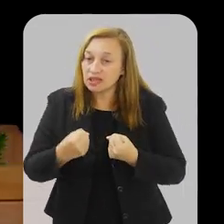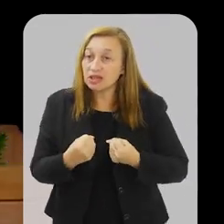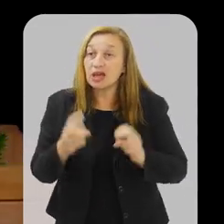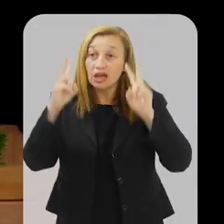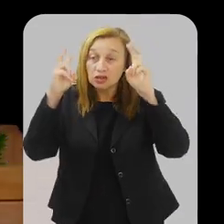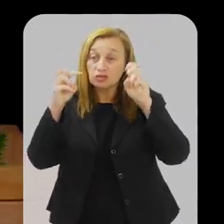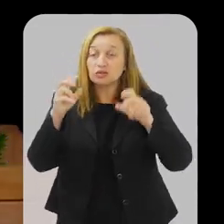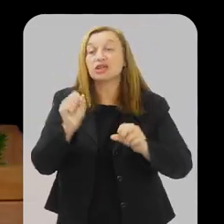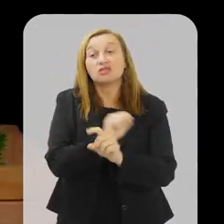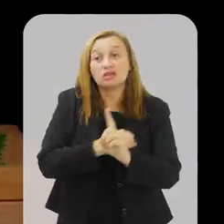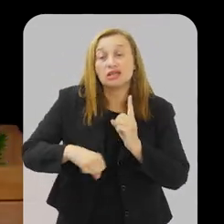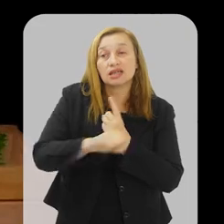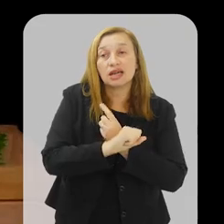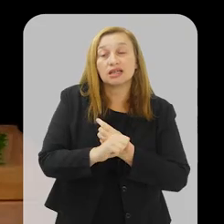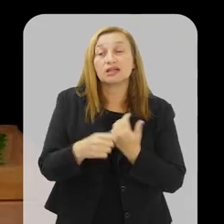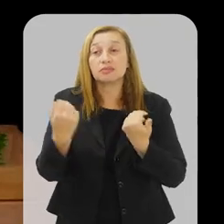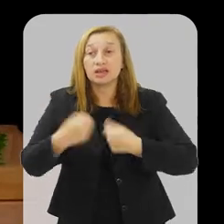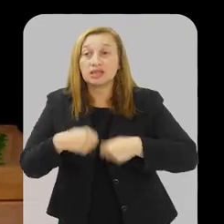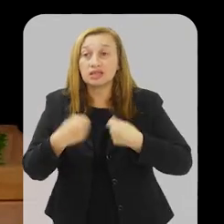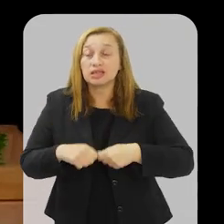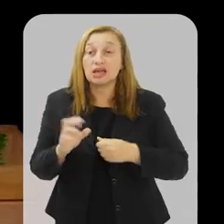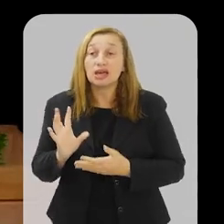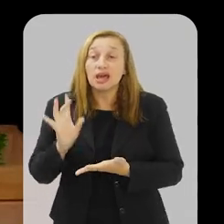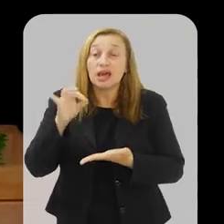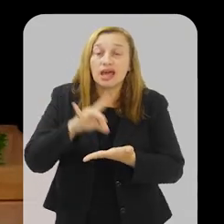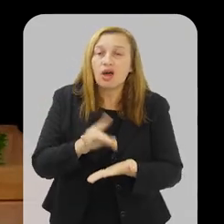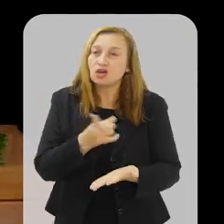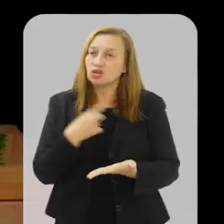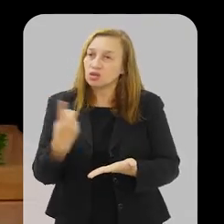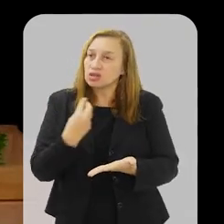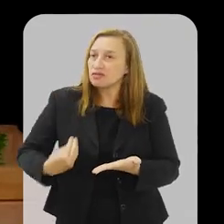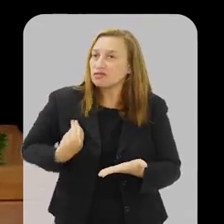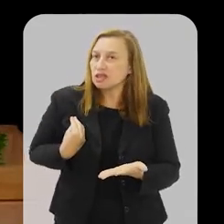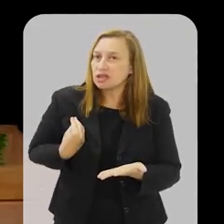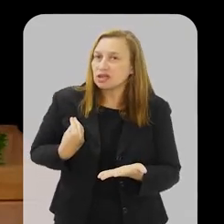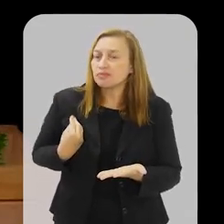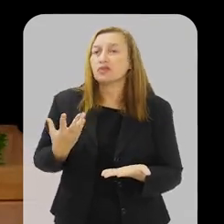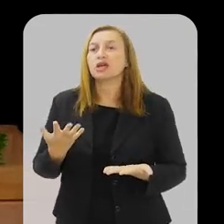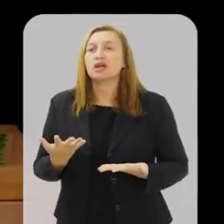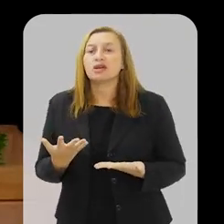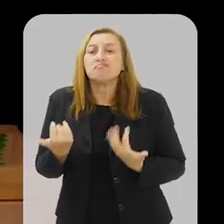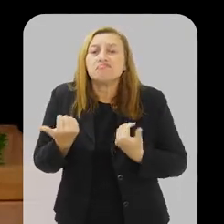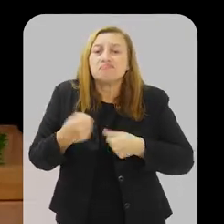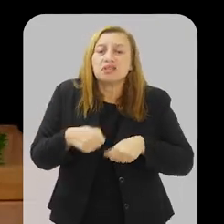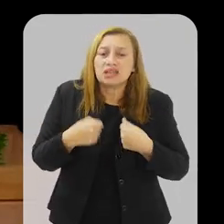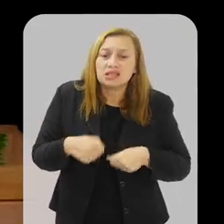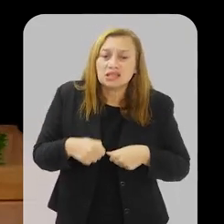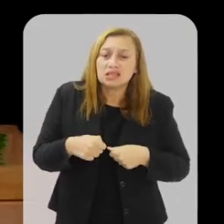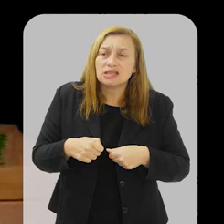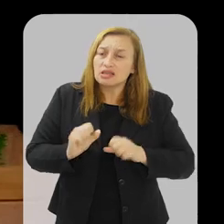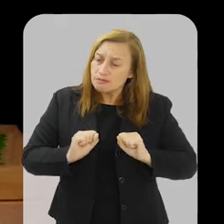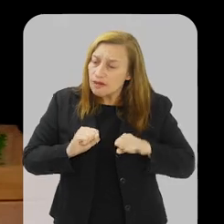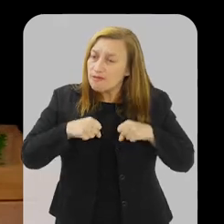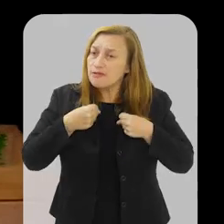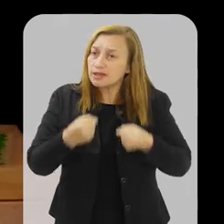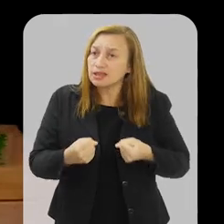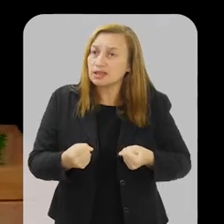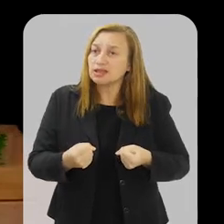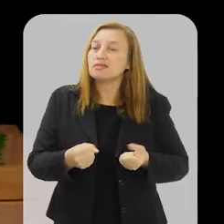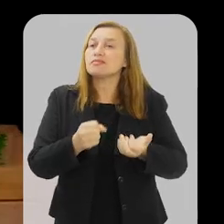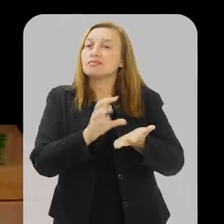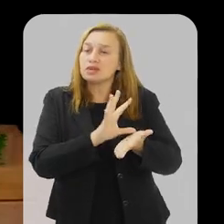sociedade Ela precisa é algo tão real e tão presente na nossa vida no nosso cotidiano que precisa ser